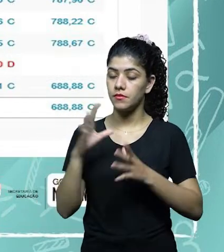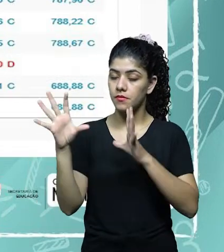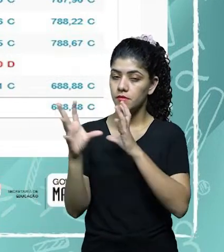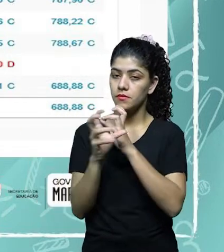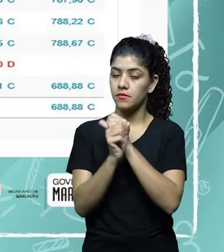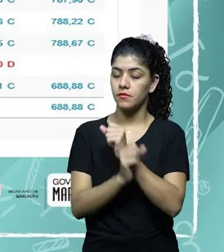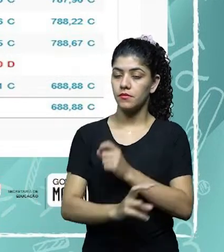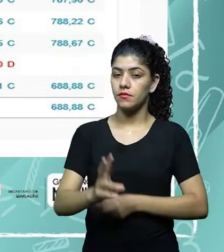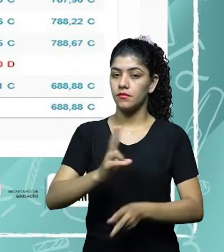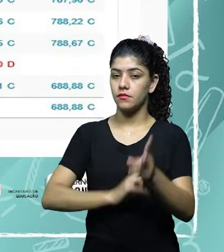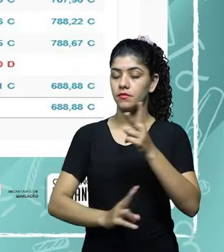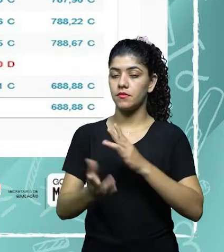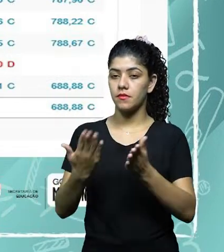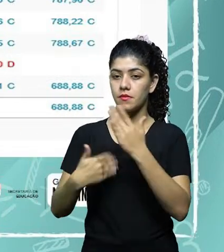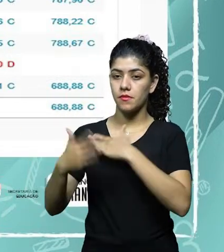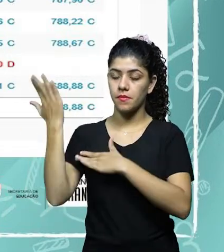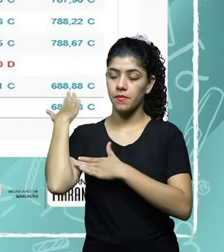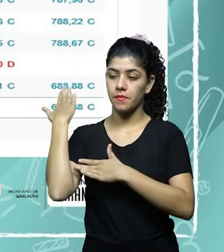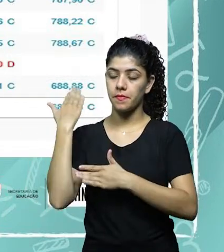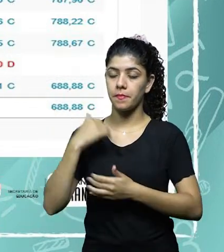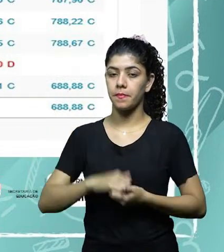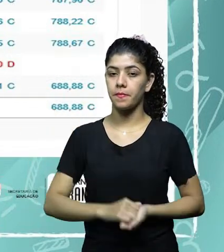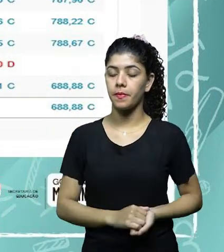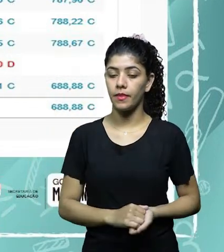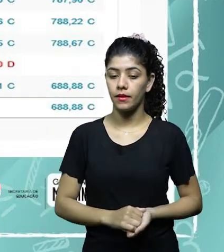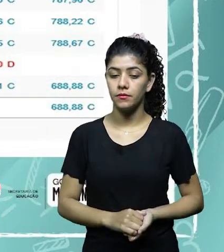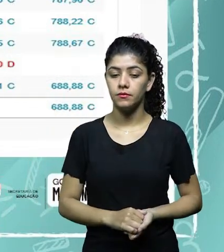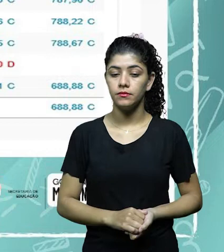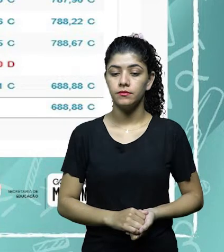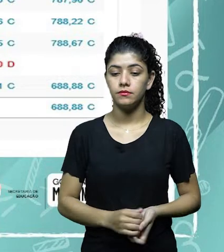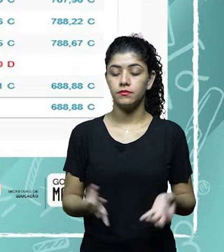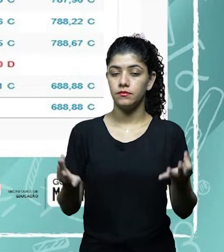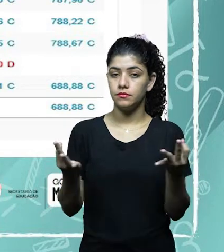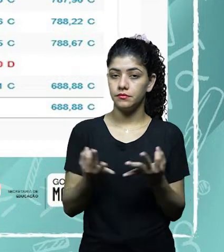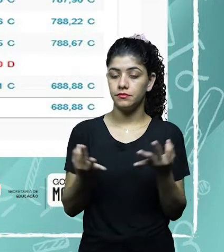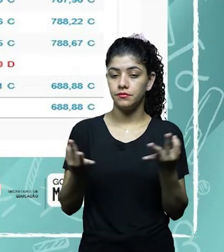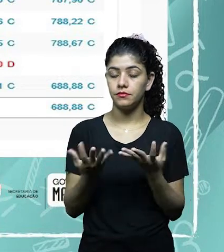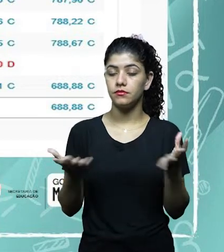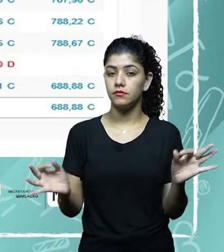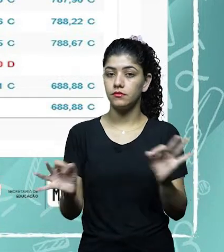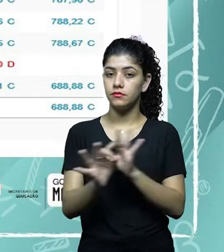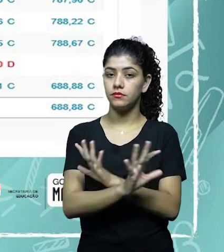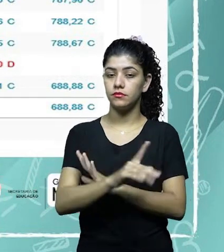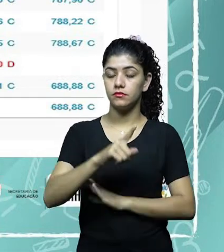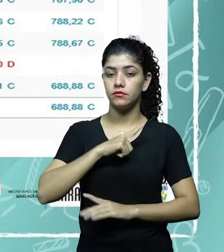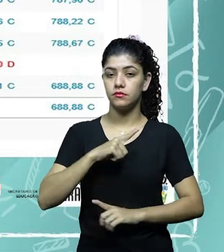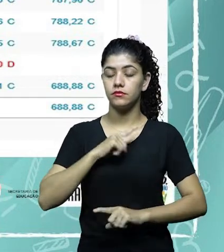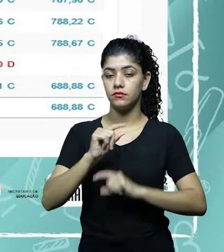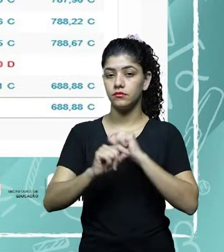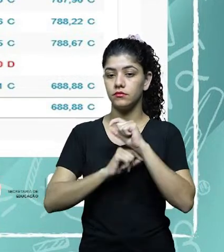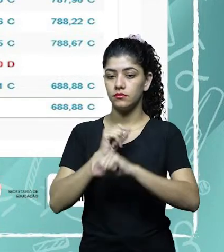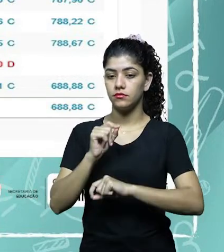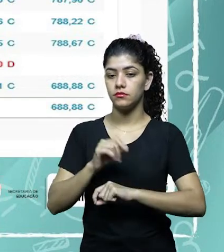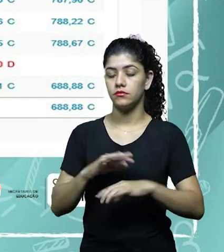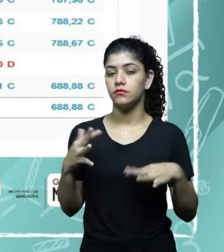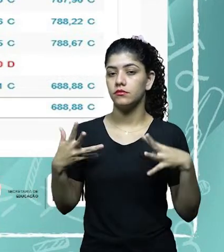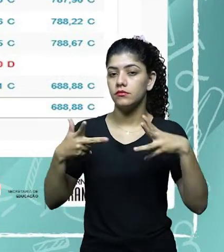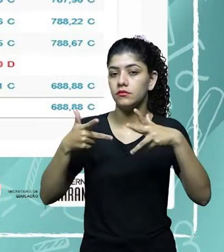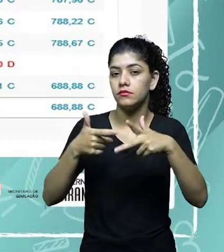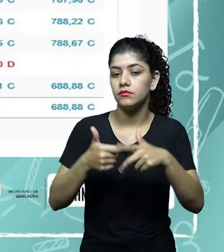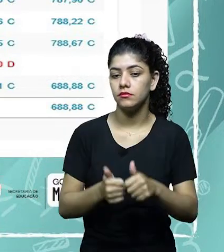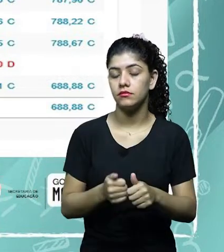saldos, eles são sempre somados com os saldos anteriores. Perfeito? E aí, no final, nós tivemos um saldo